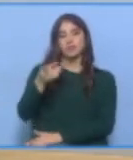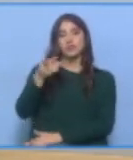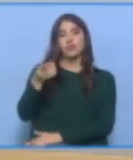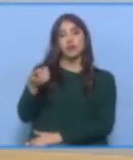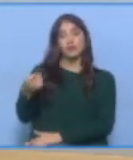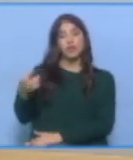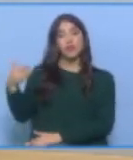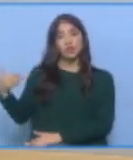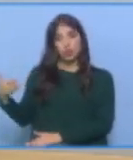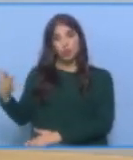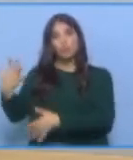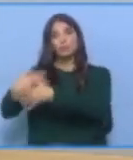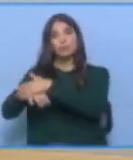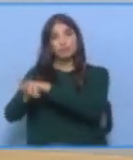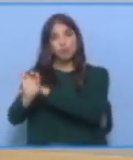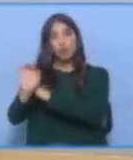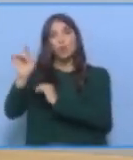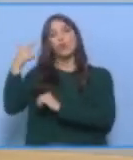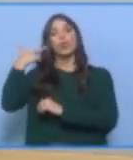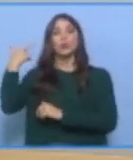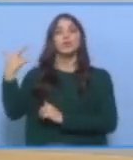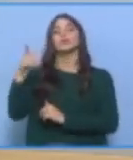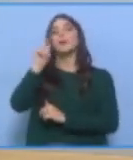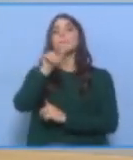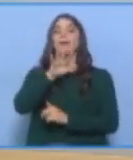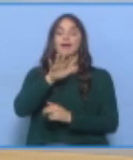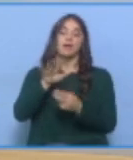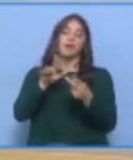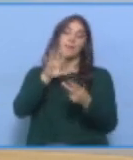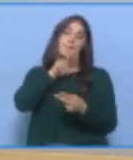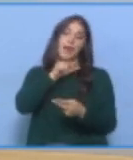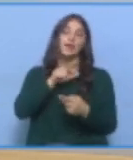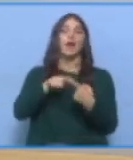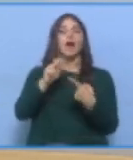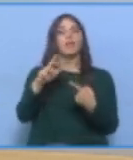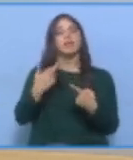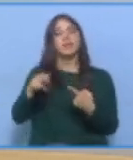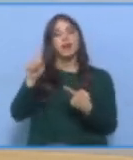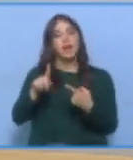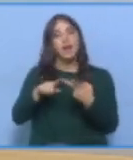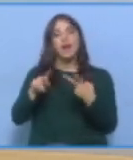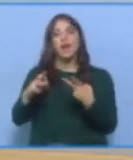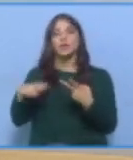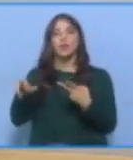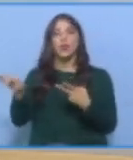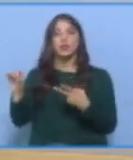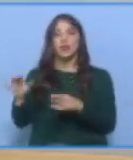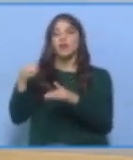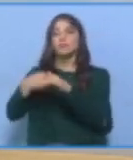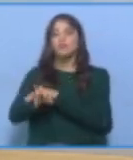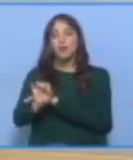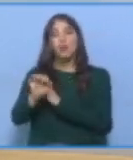Londres, onde os pais, o Andrea e a Antónia, estavam a trabalhar na altura. Nasce em Londres, em maio de